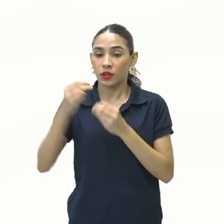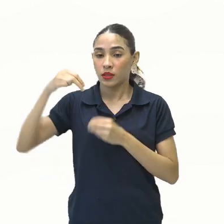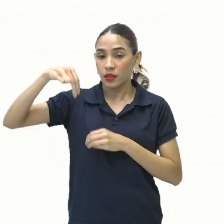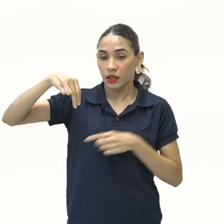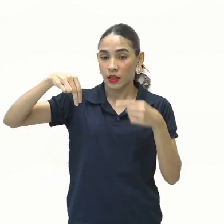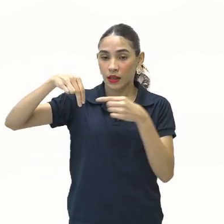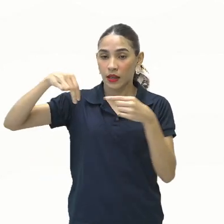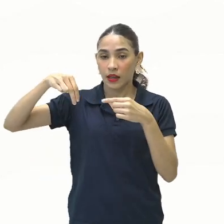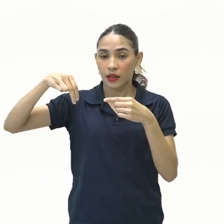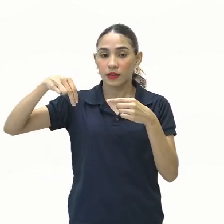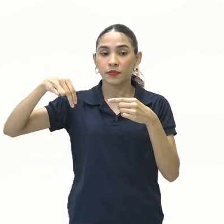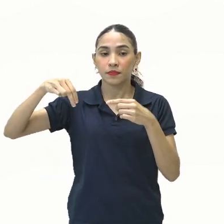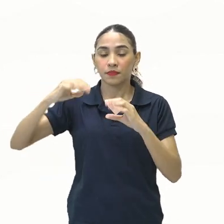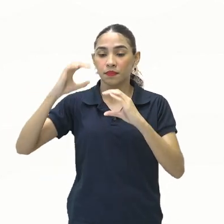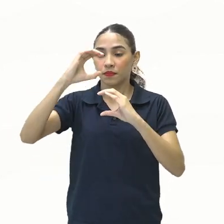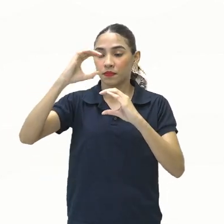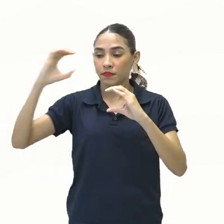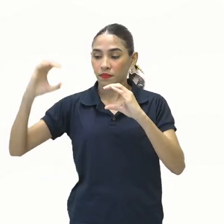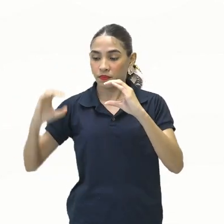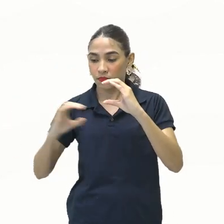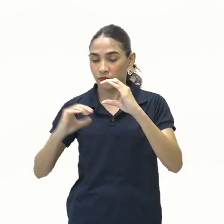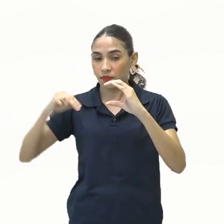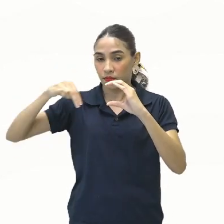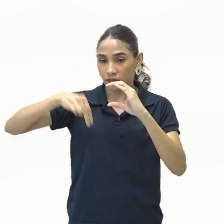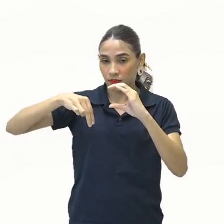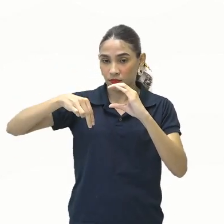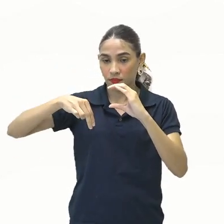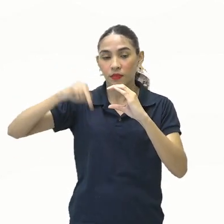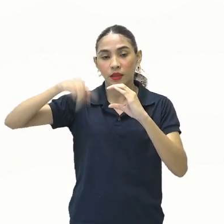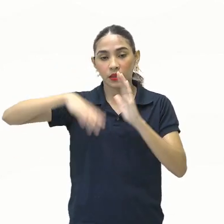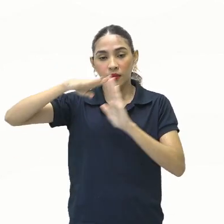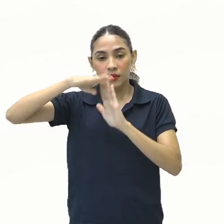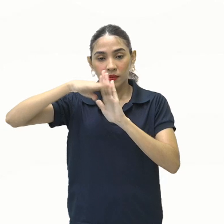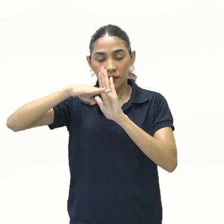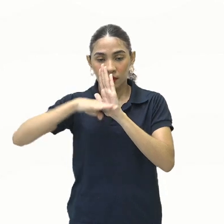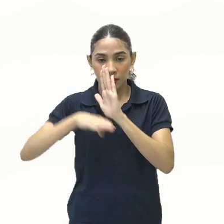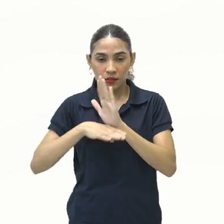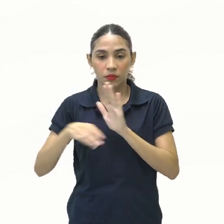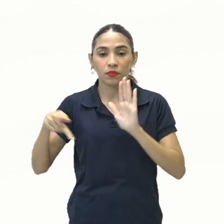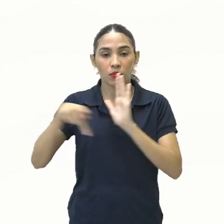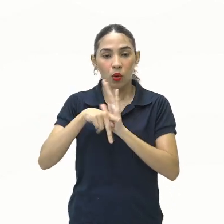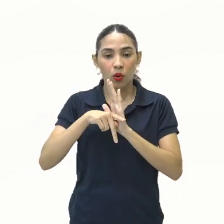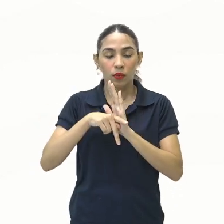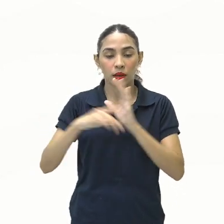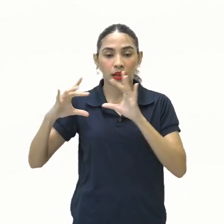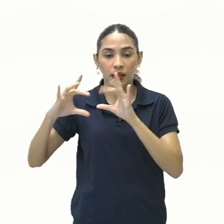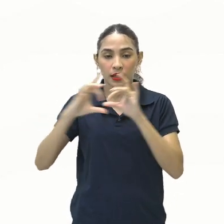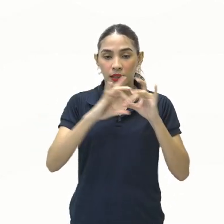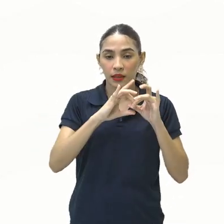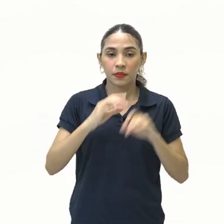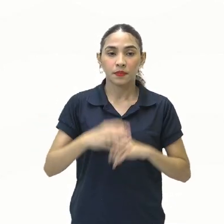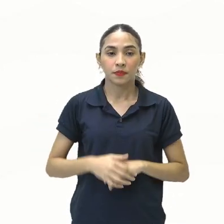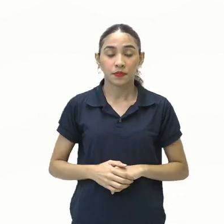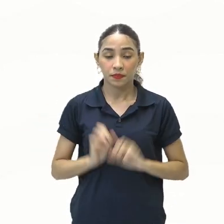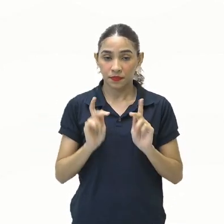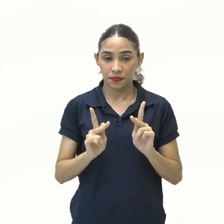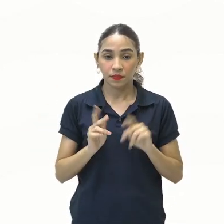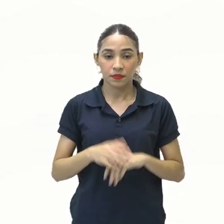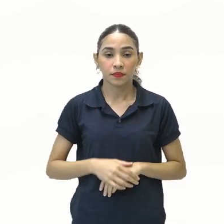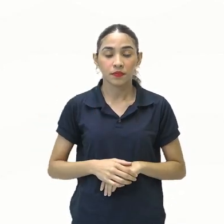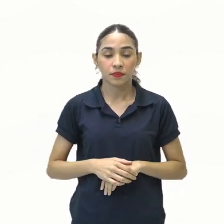fazendo parte do ciclo. Essa é a classificação dessas cadeias aqui,